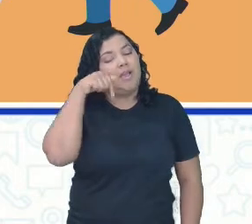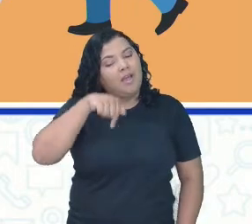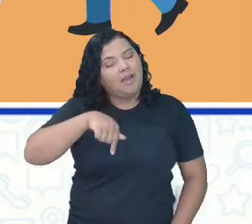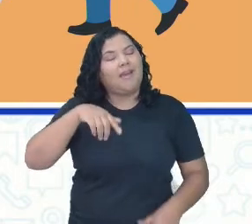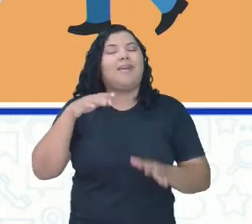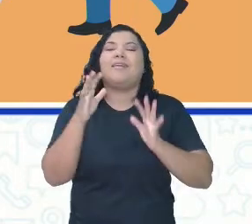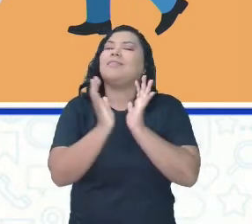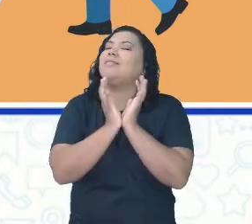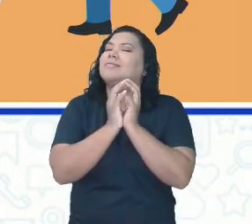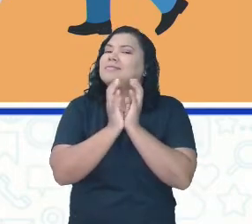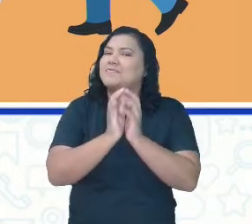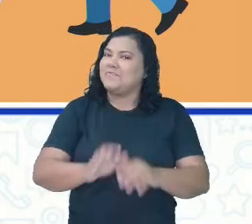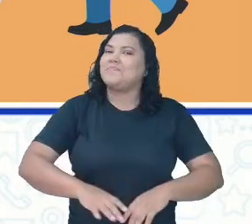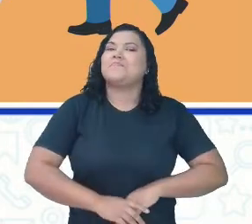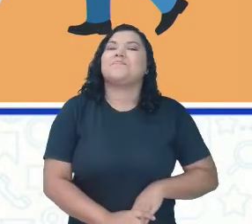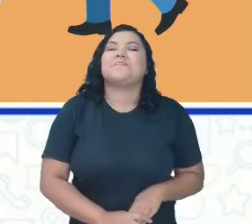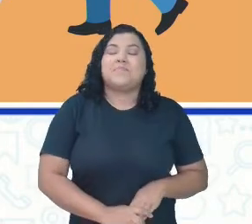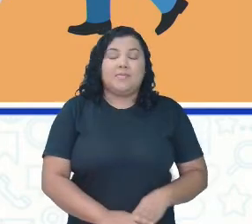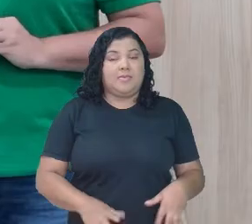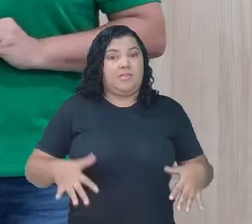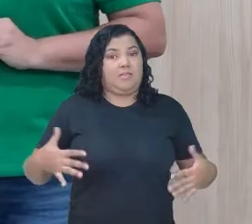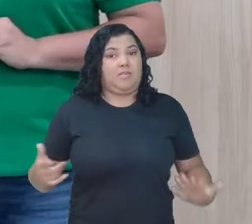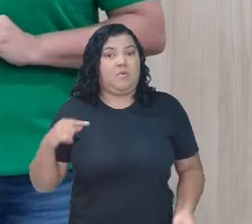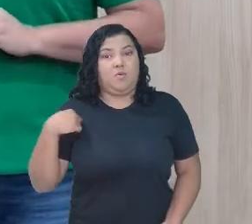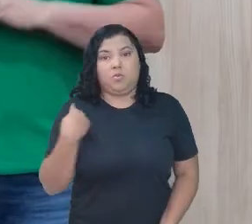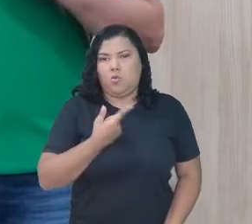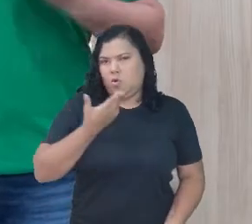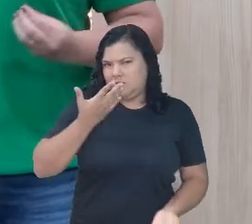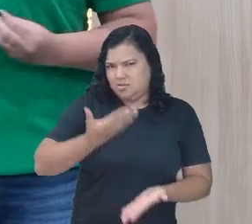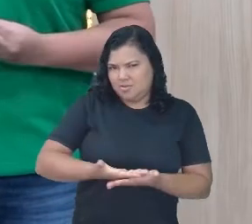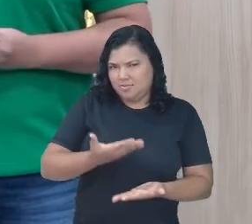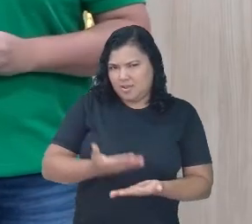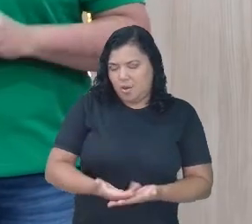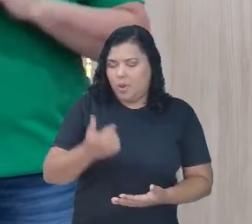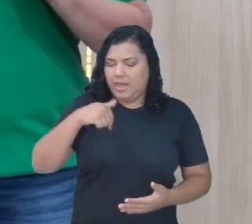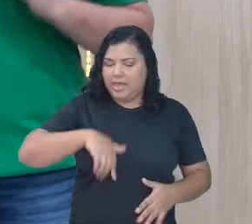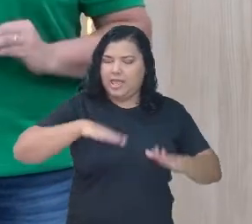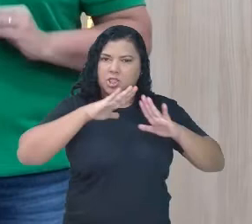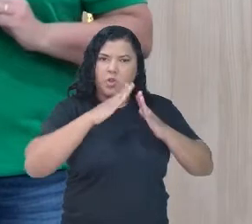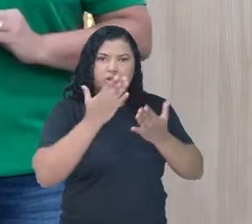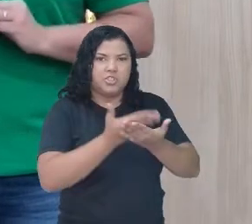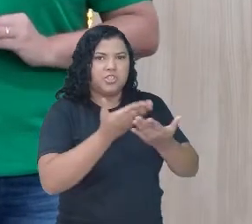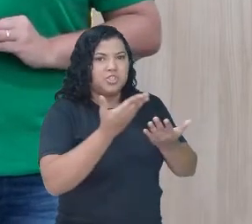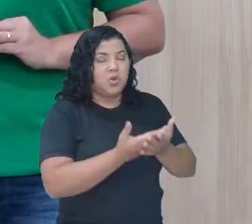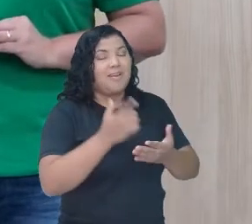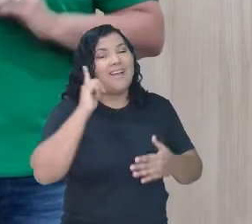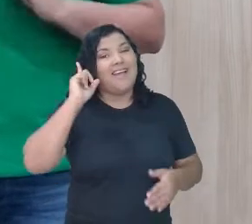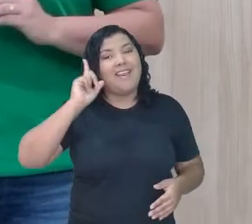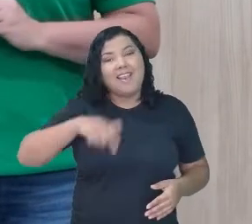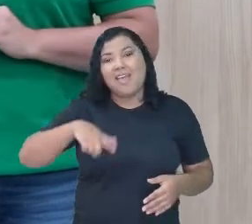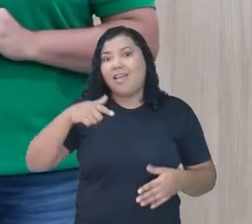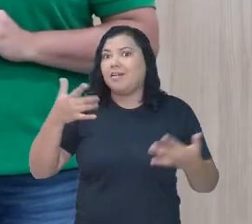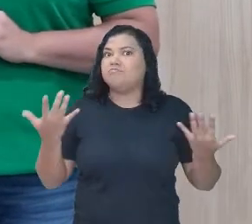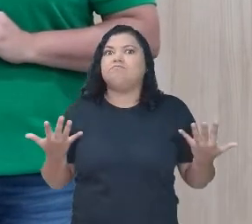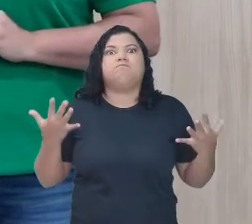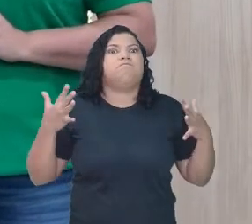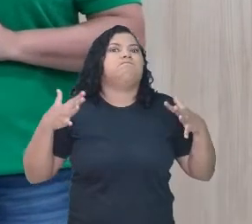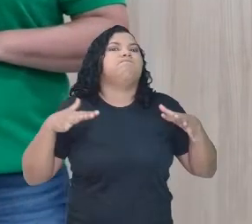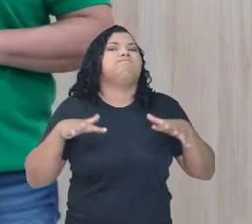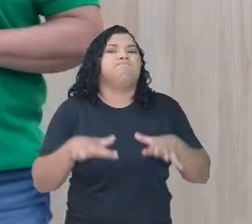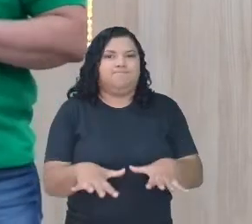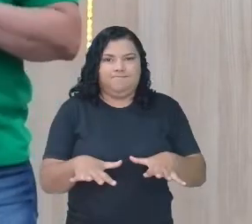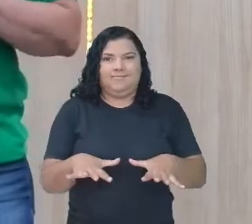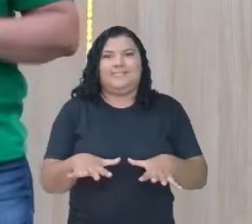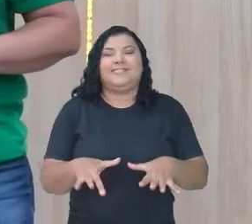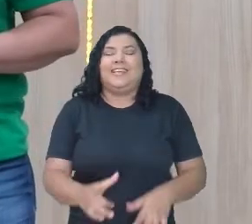municipal. Então, nossas aulas, nossa escola, ela é totalmente inclusiva. E